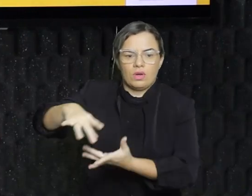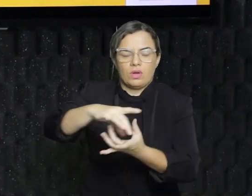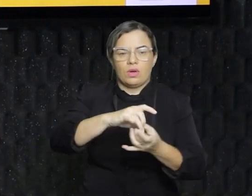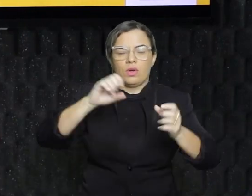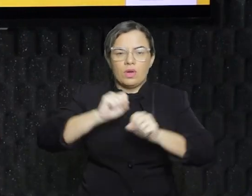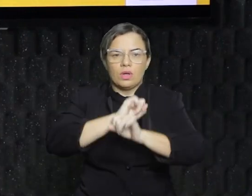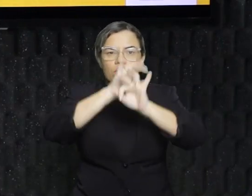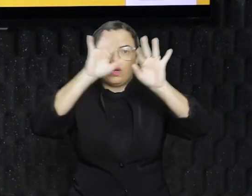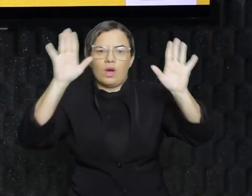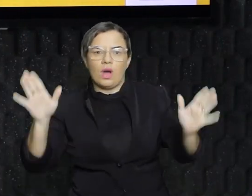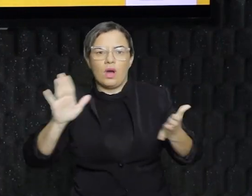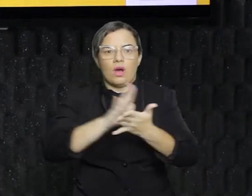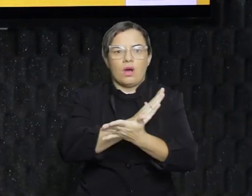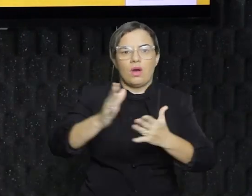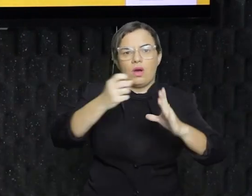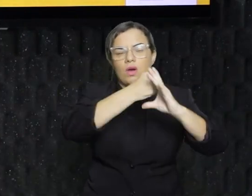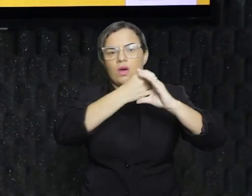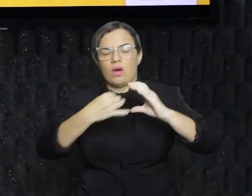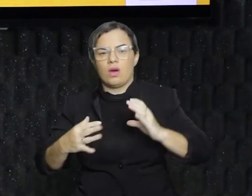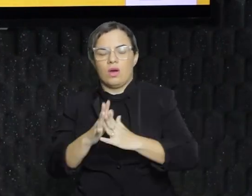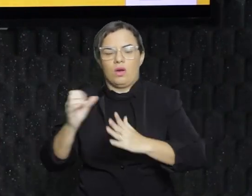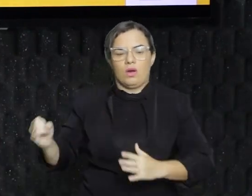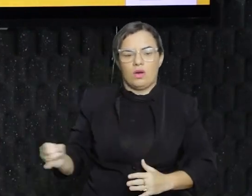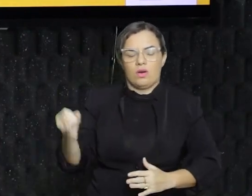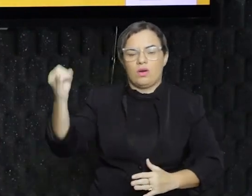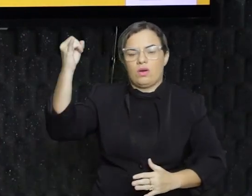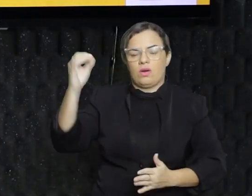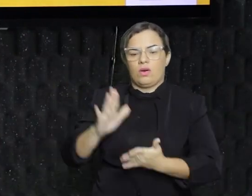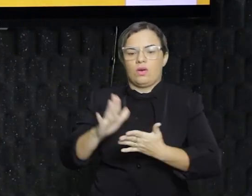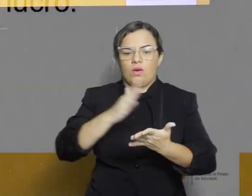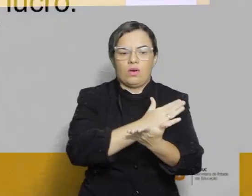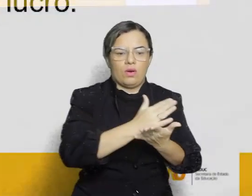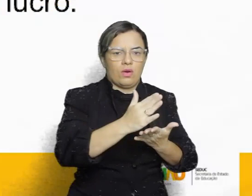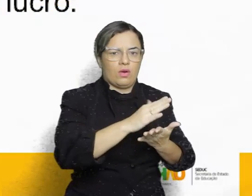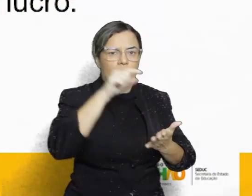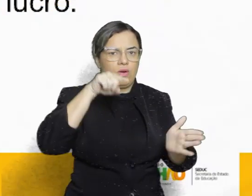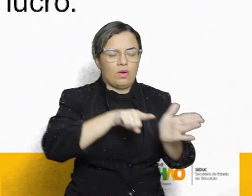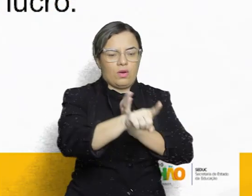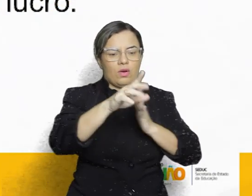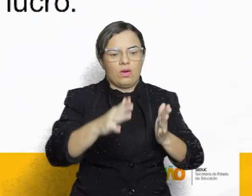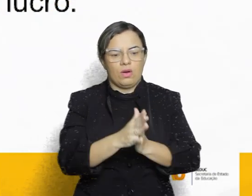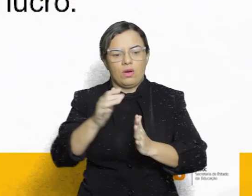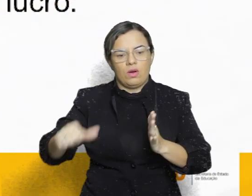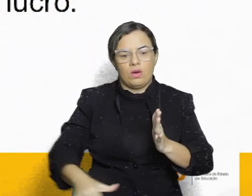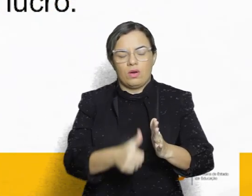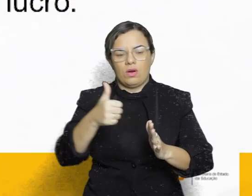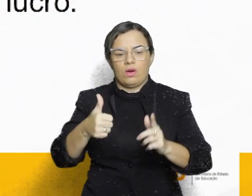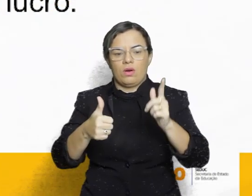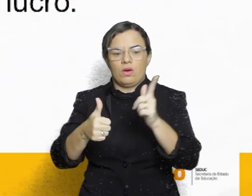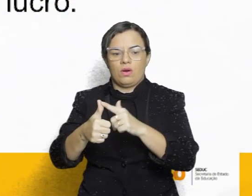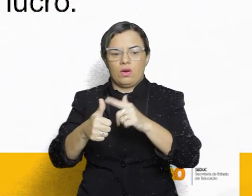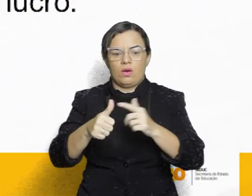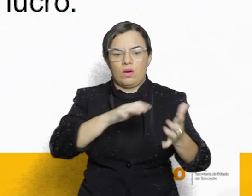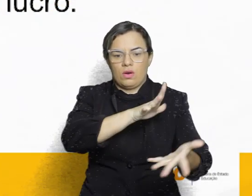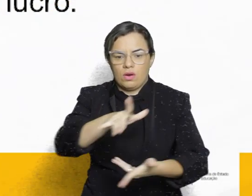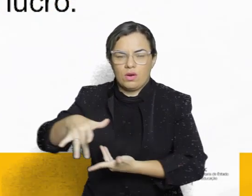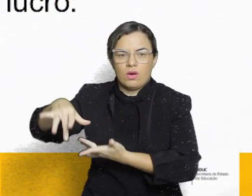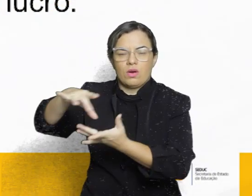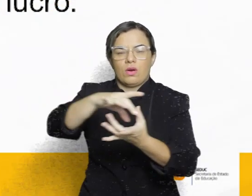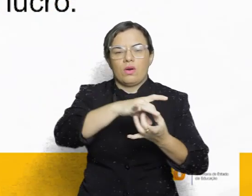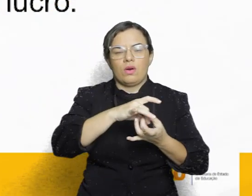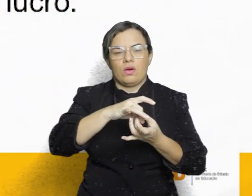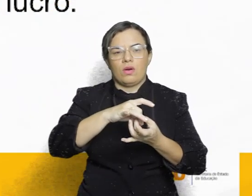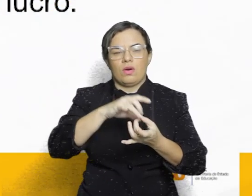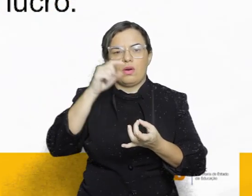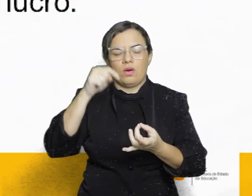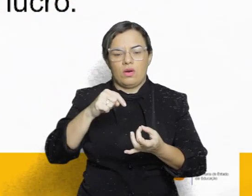evidenciar algumas características importantes para a gente partir para a questão em si. Primeira coisa, a globalização, não esqueça, é ao mesmo